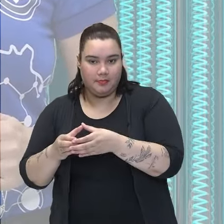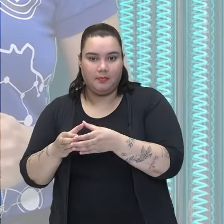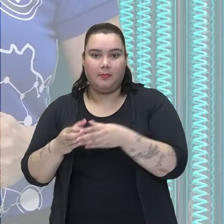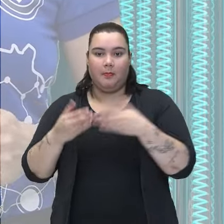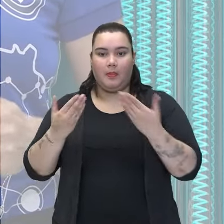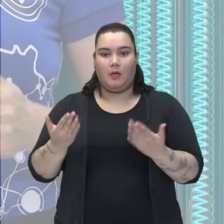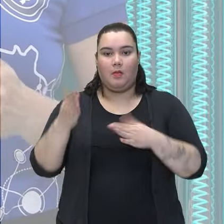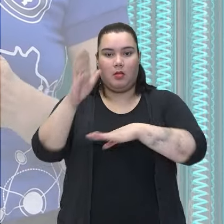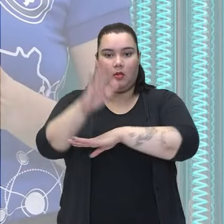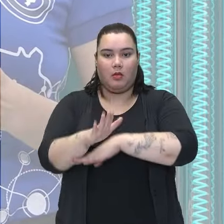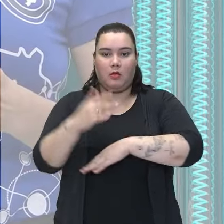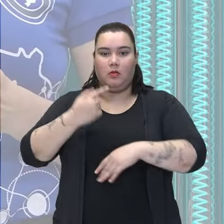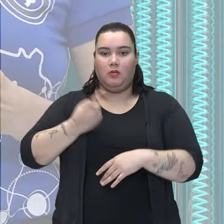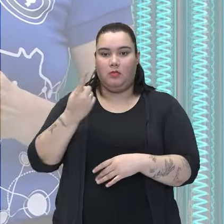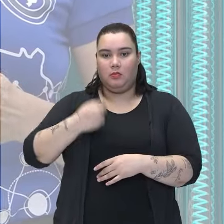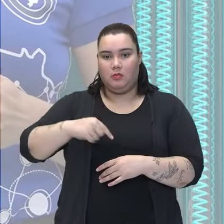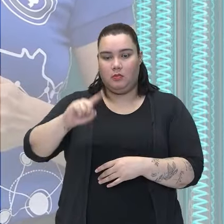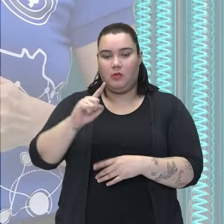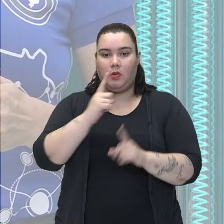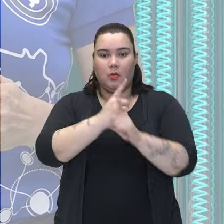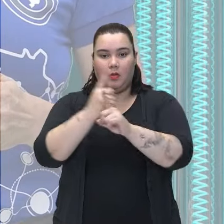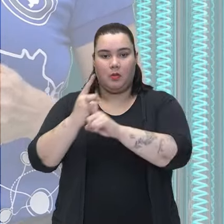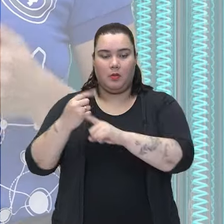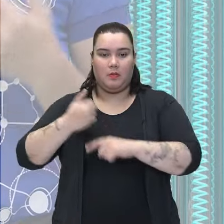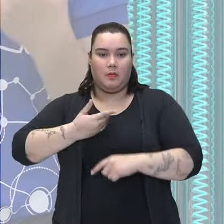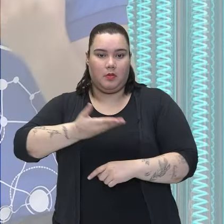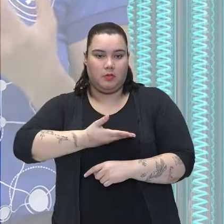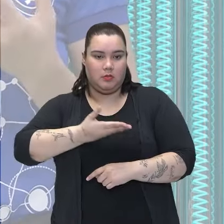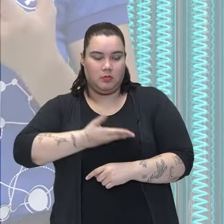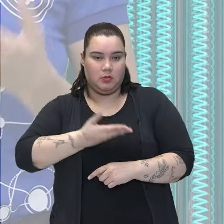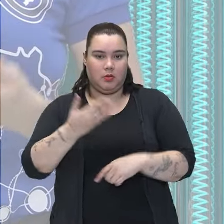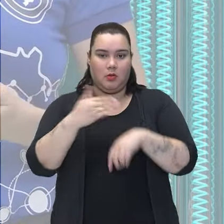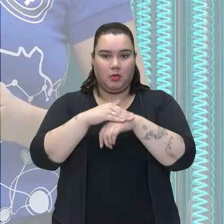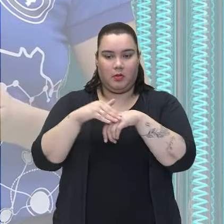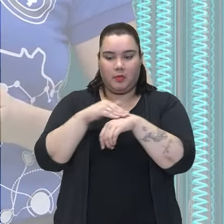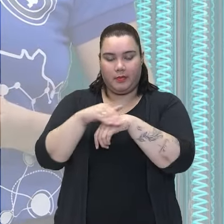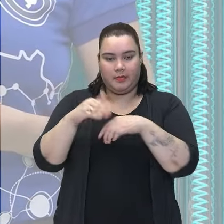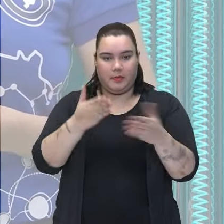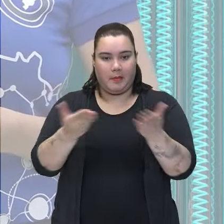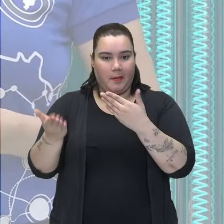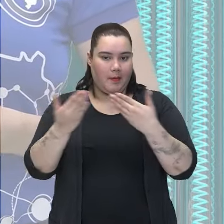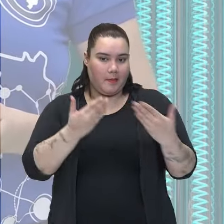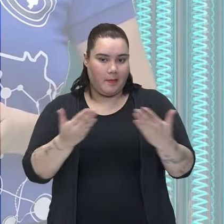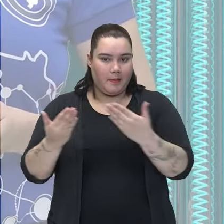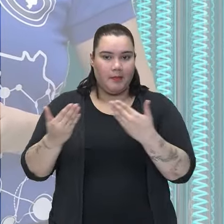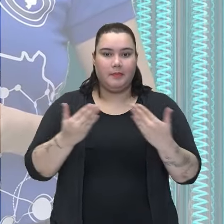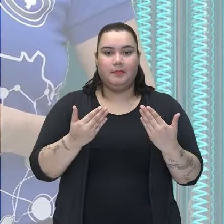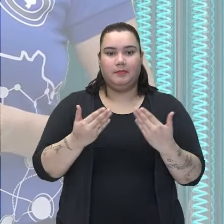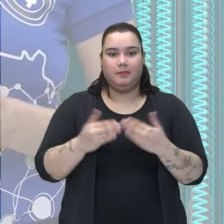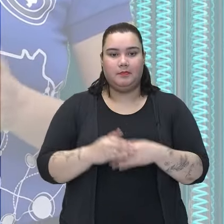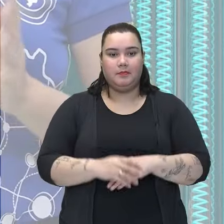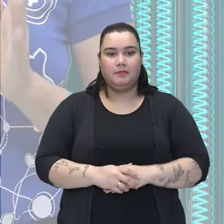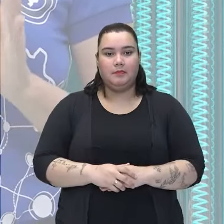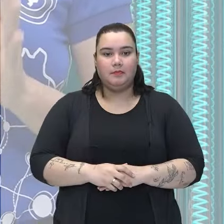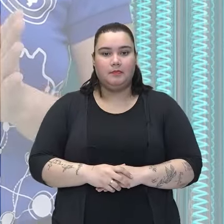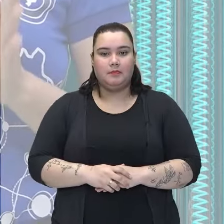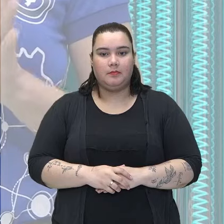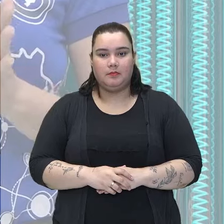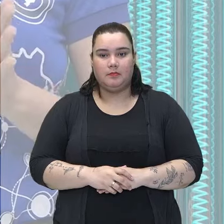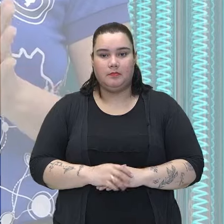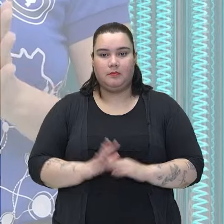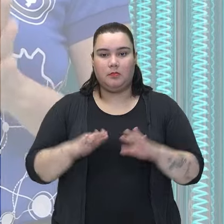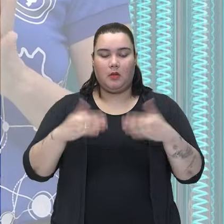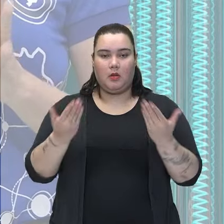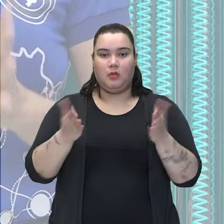vou me encontrar com os meus amigos e talk, conversar com eles, talk with them. Então, era uma coisa